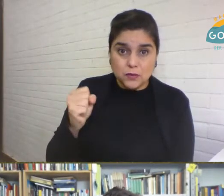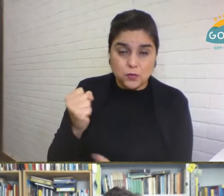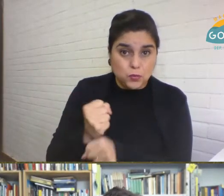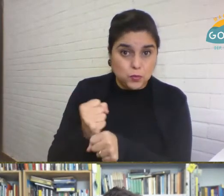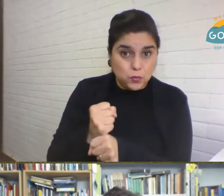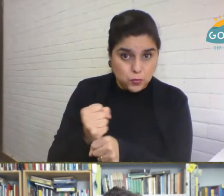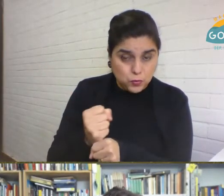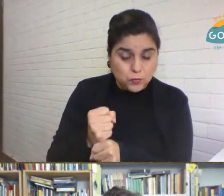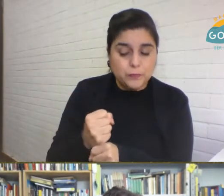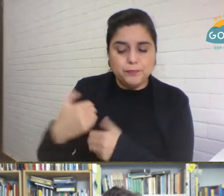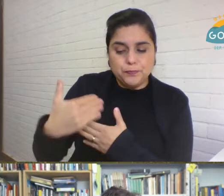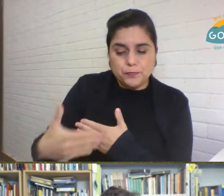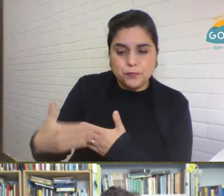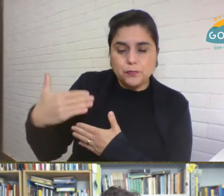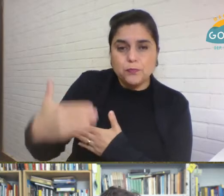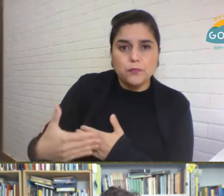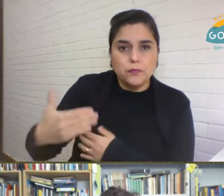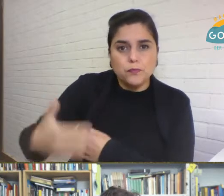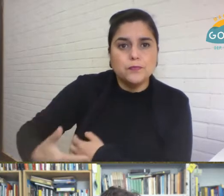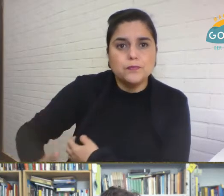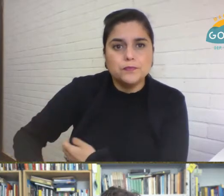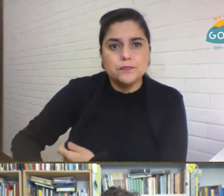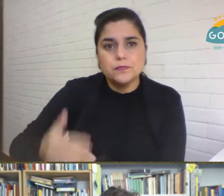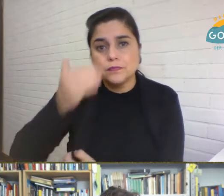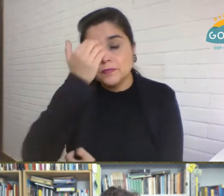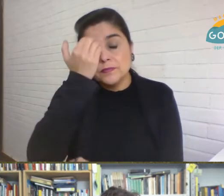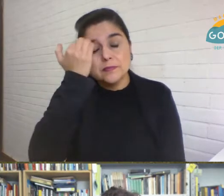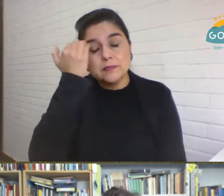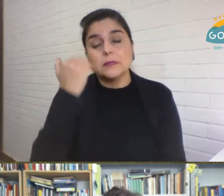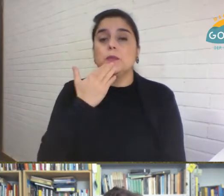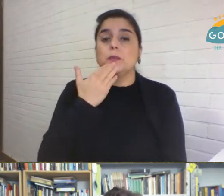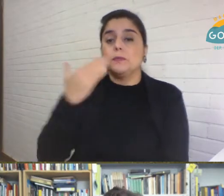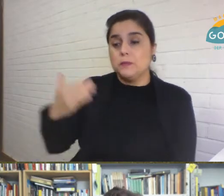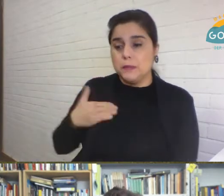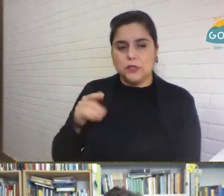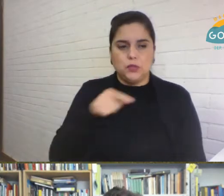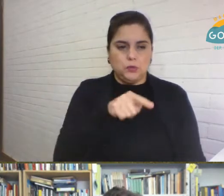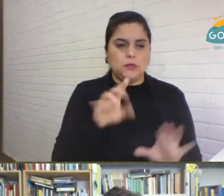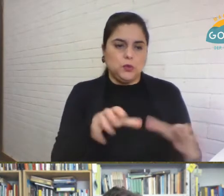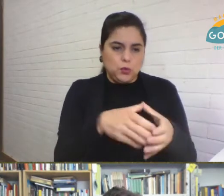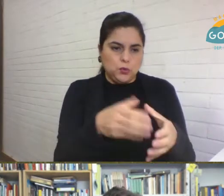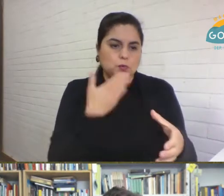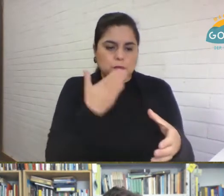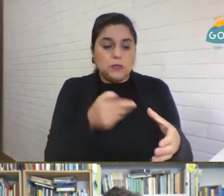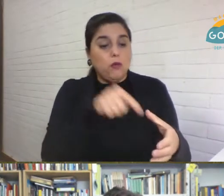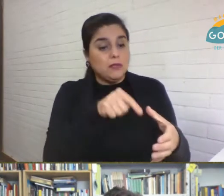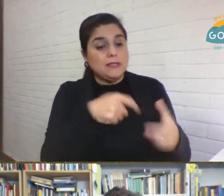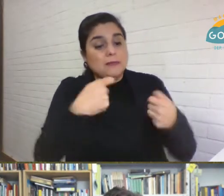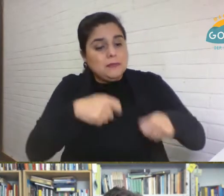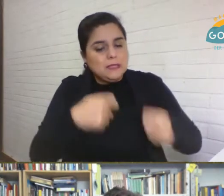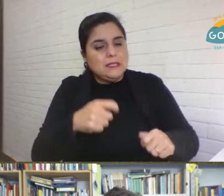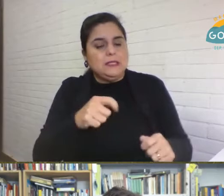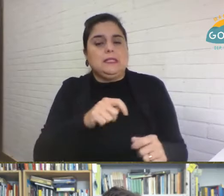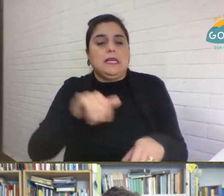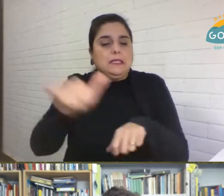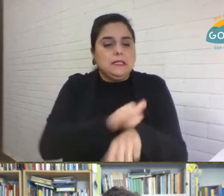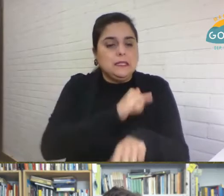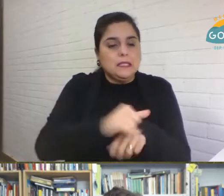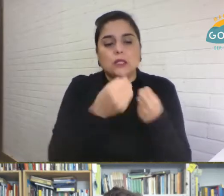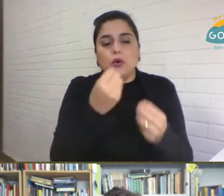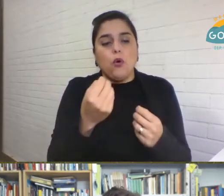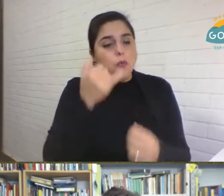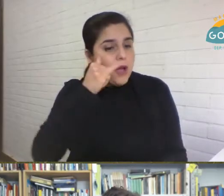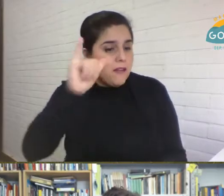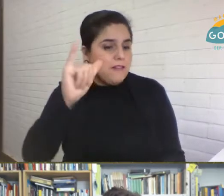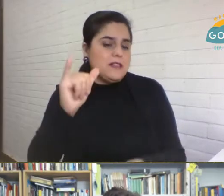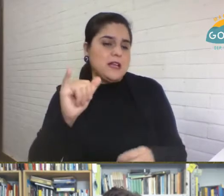e foi-nos pedido, de facto, que construíssemos e que elaborássemos uma estratégia nacional de luta contra a droga, era